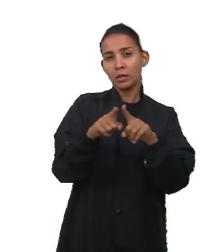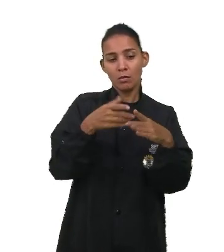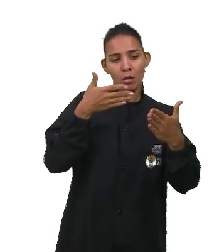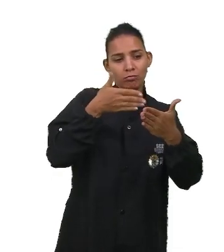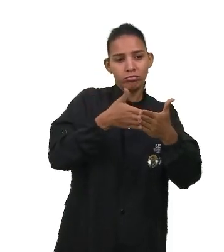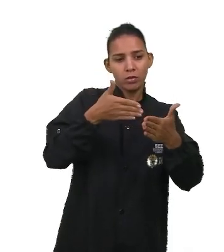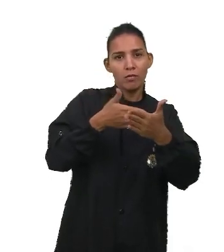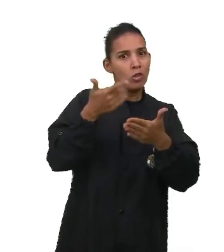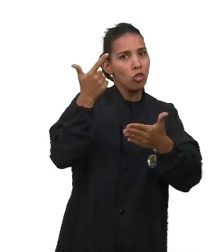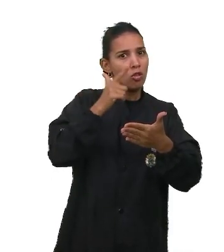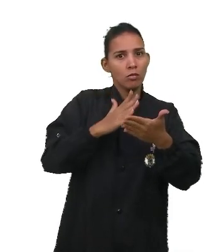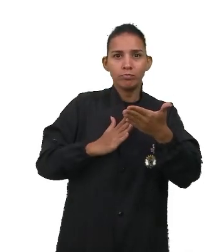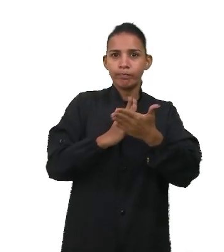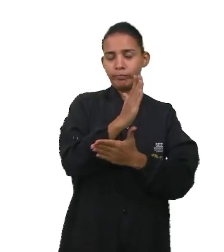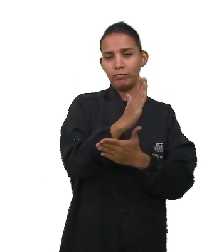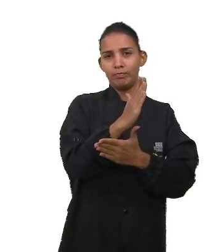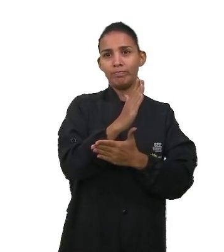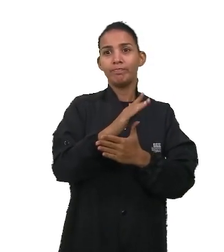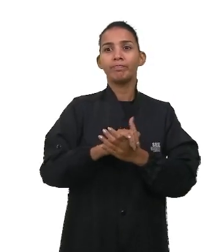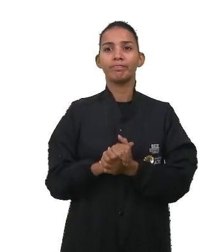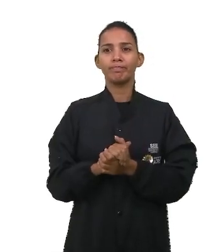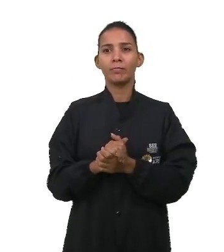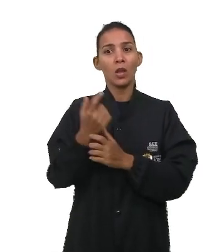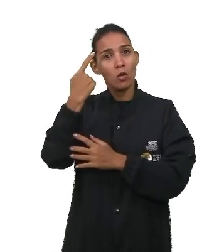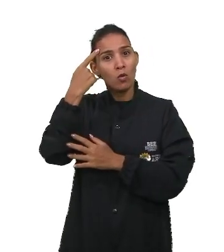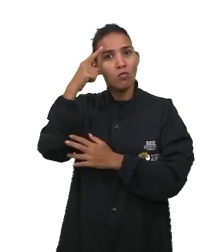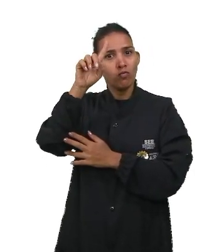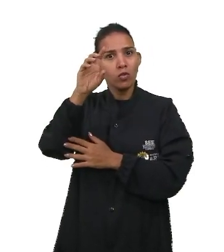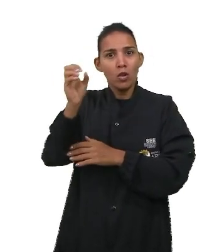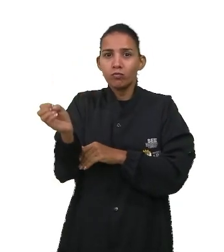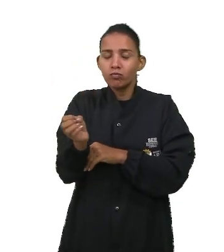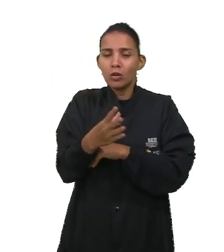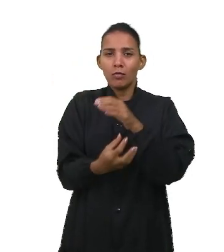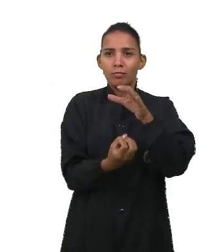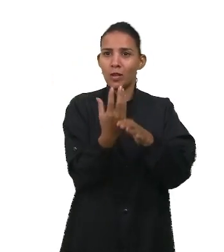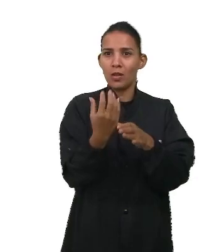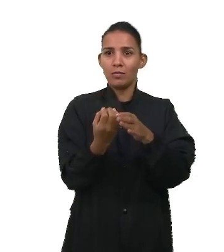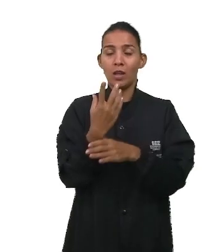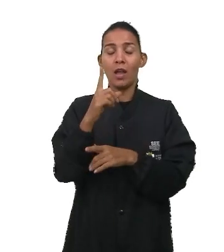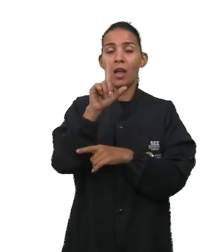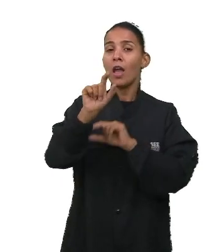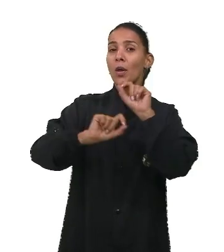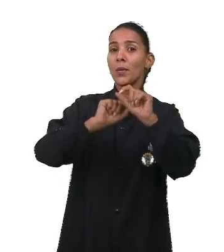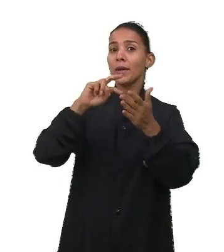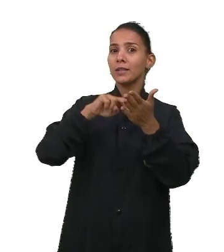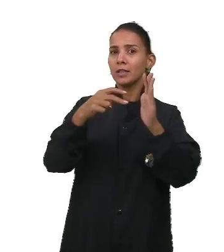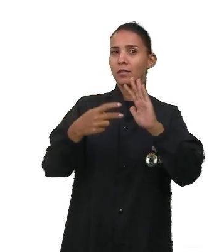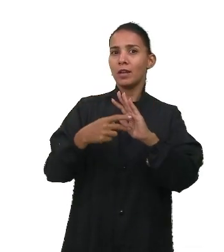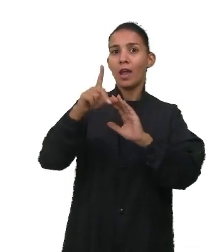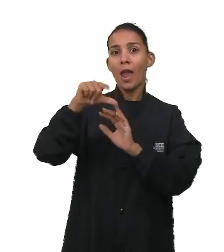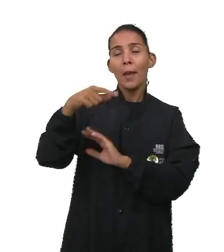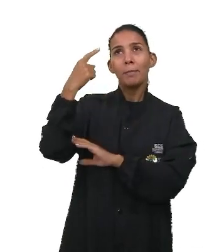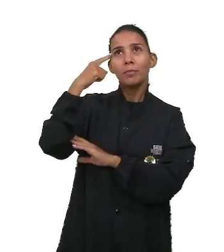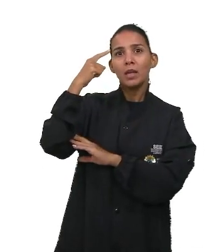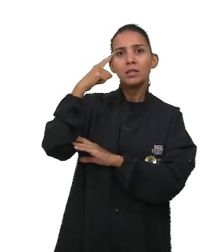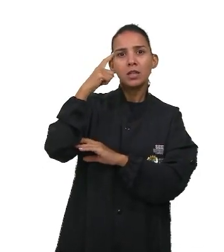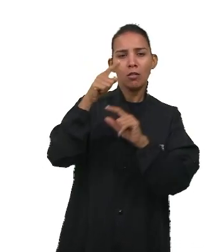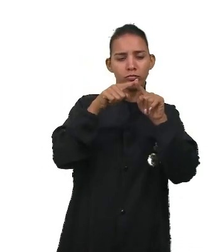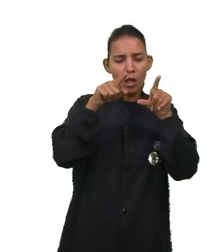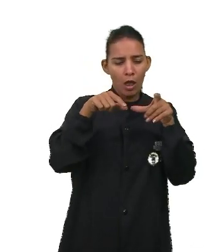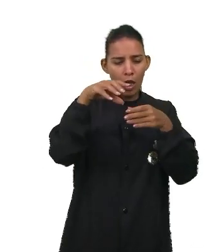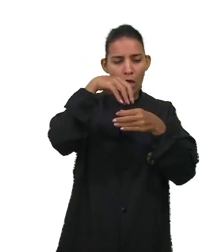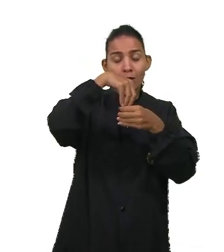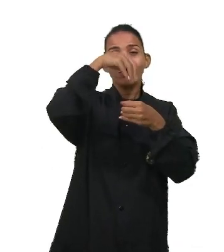2. Criatividade e inovação. A capacidade de pensar fora da caixa, gerar